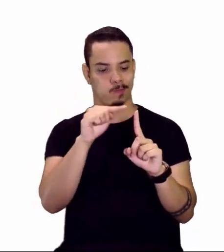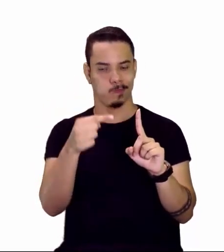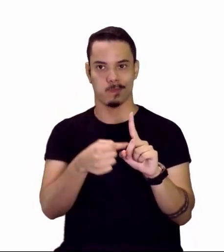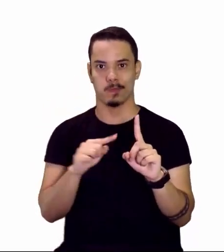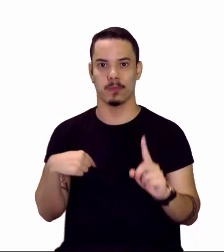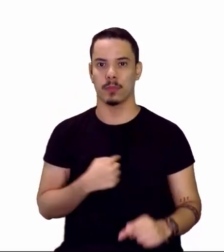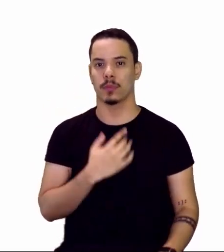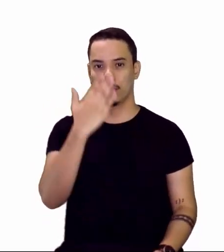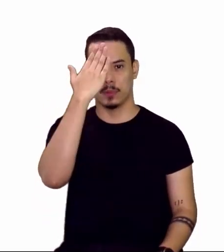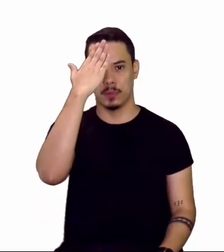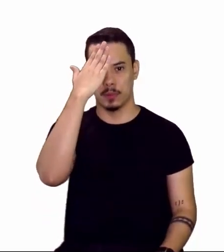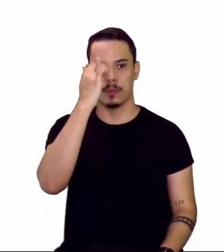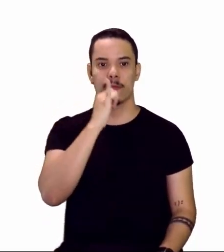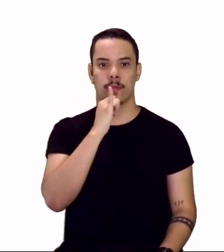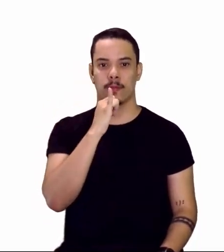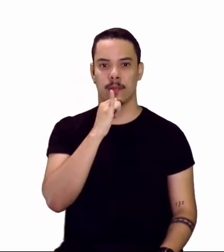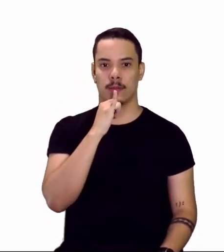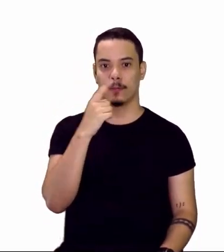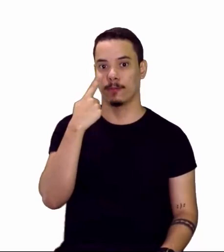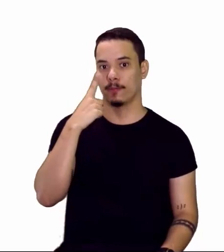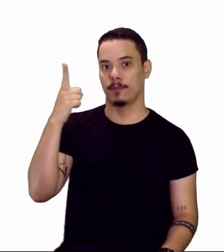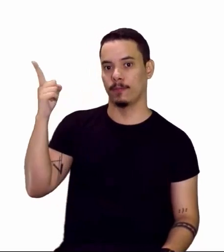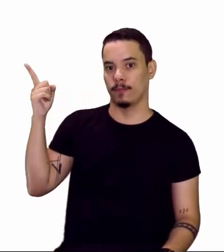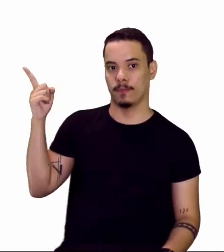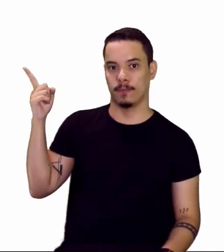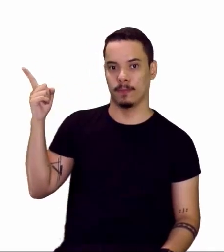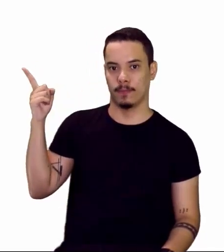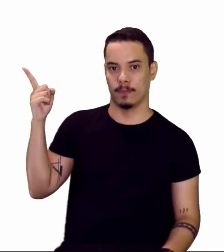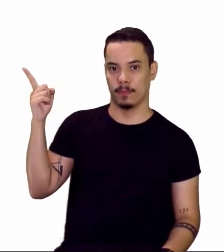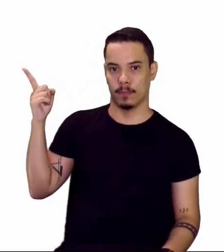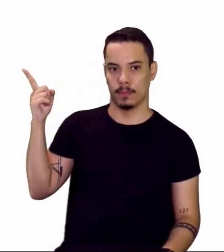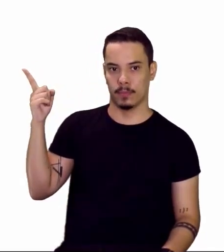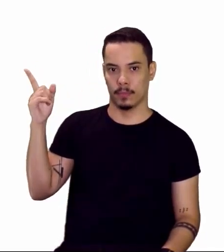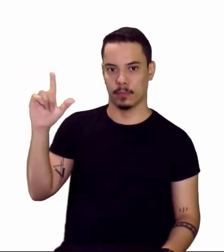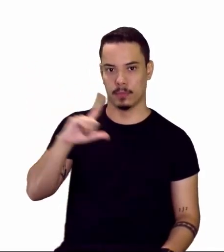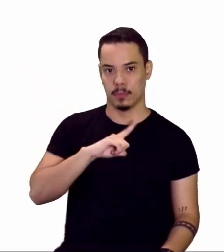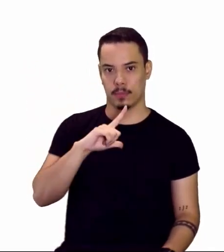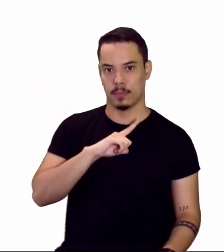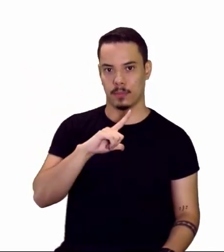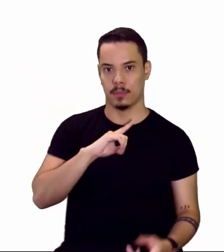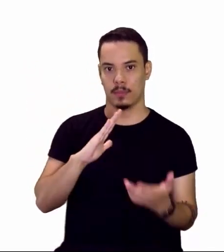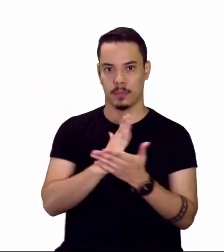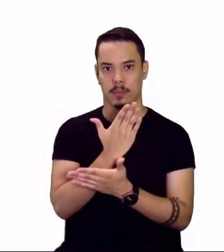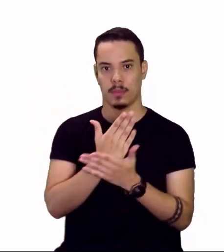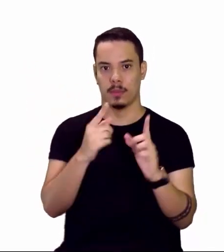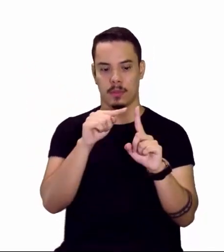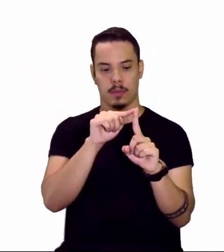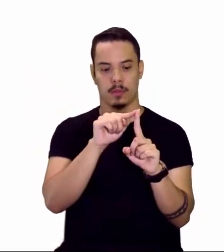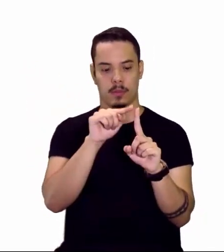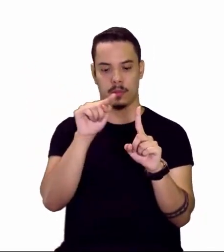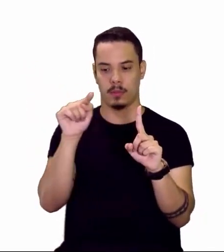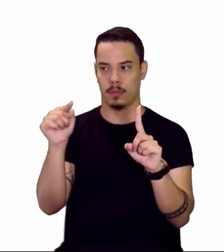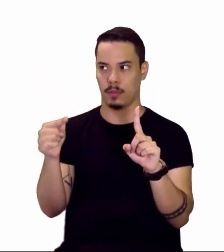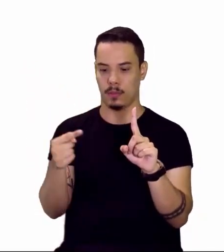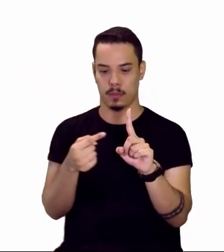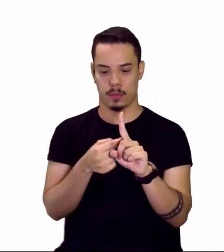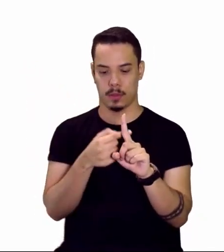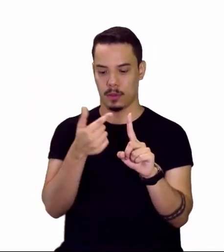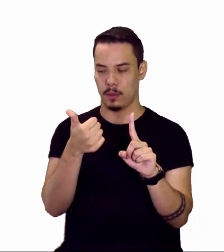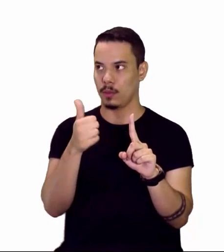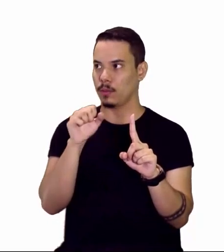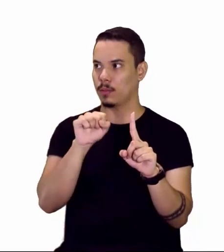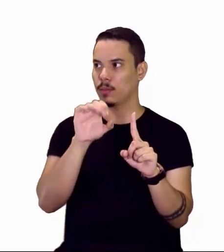por exemplo, moléculas que formam ângulos de 180 graus, que